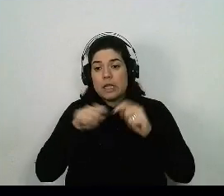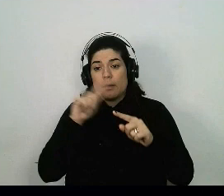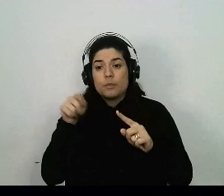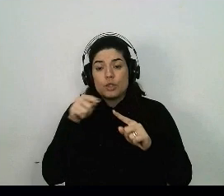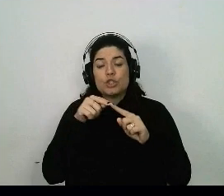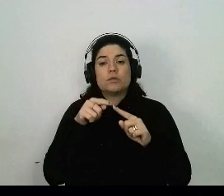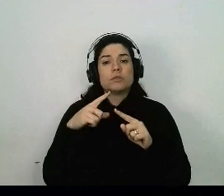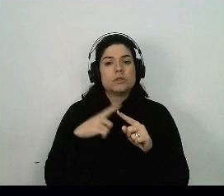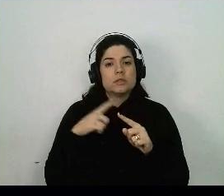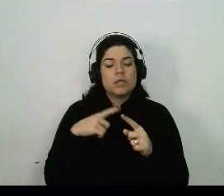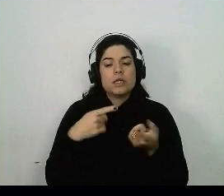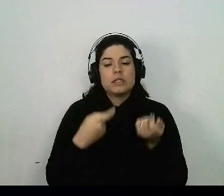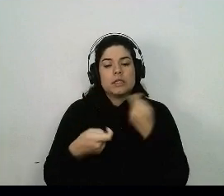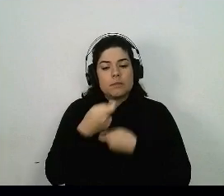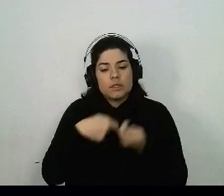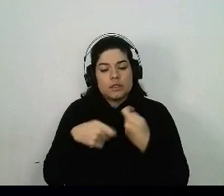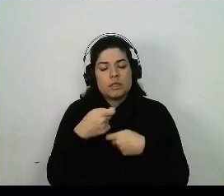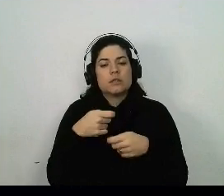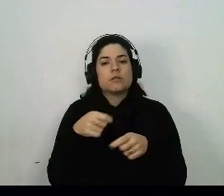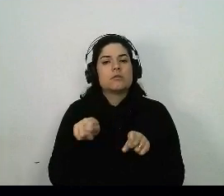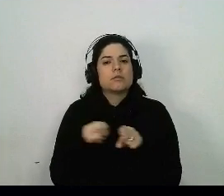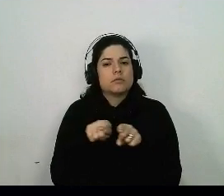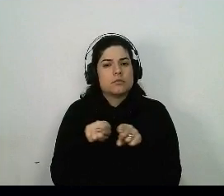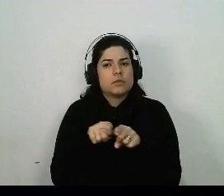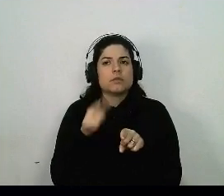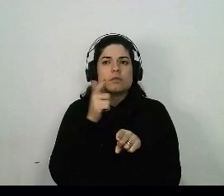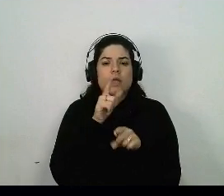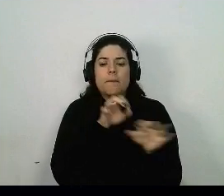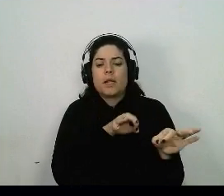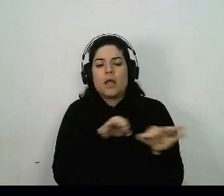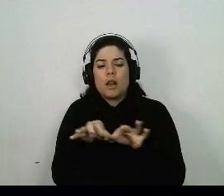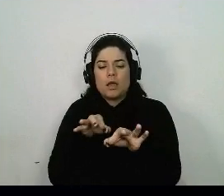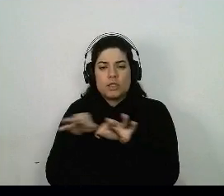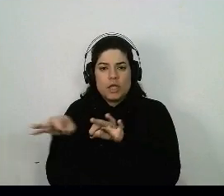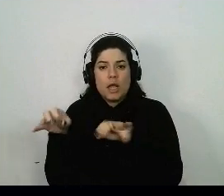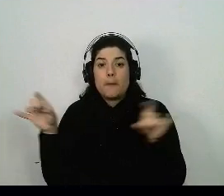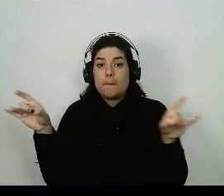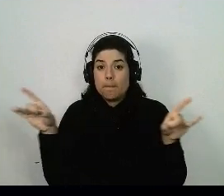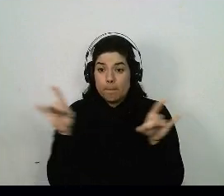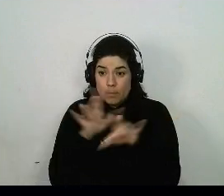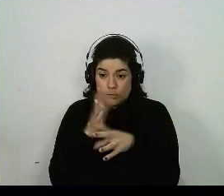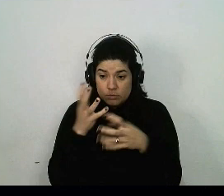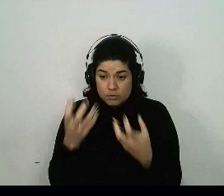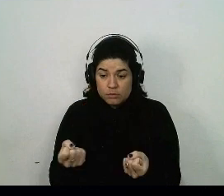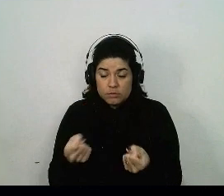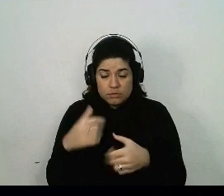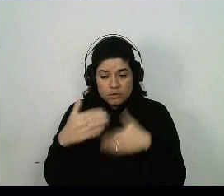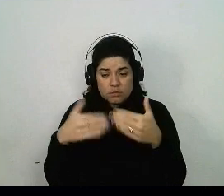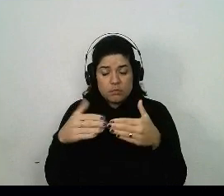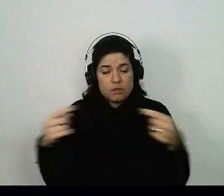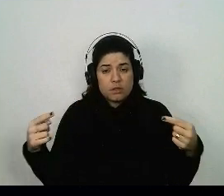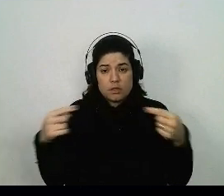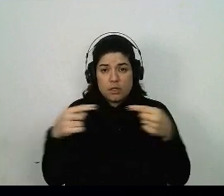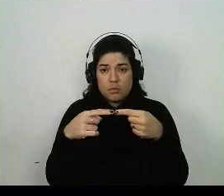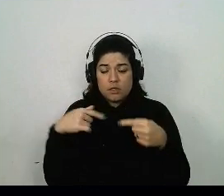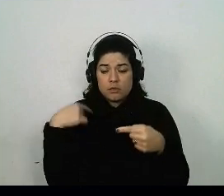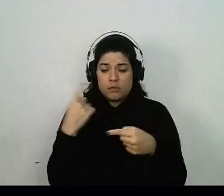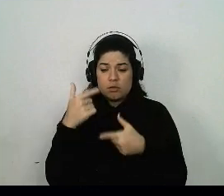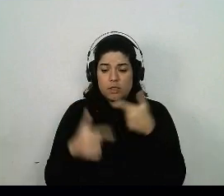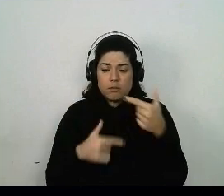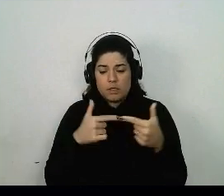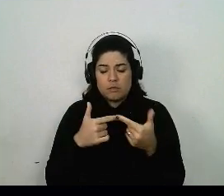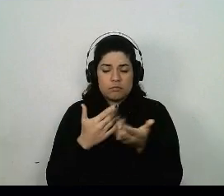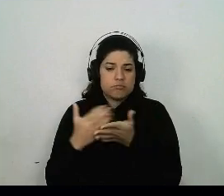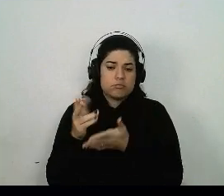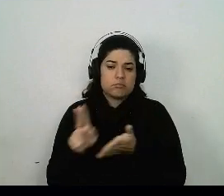business outcomes, fazer o planejamento, tá pronto para adotar e, por último, adotar baseado no nosso cenário. Então, esse é um